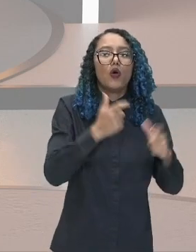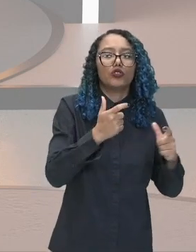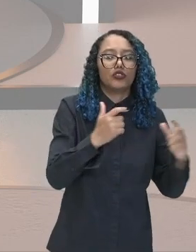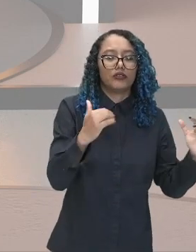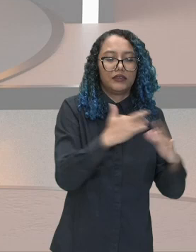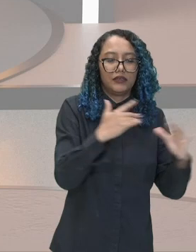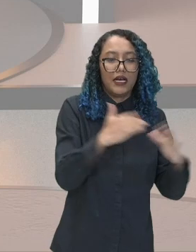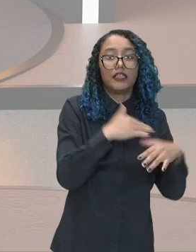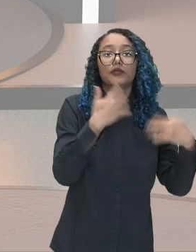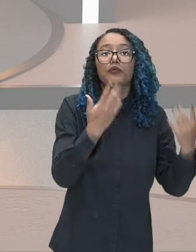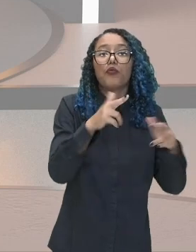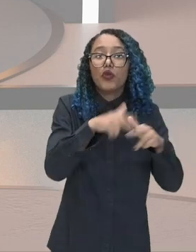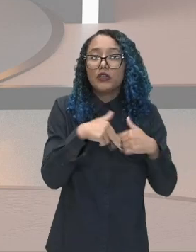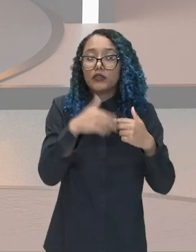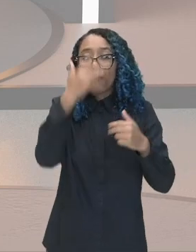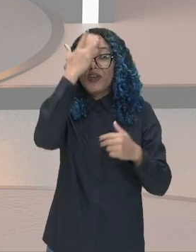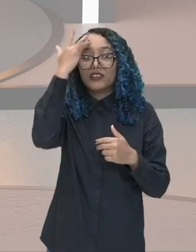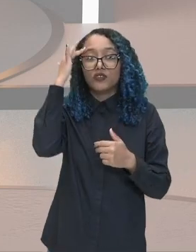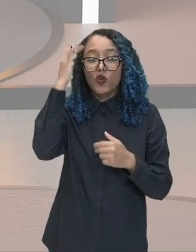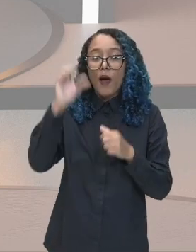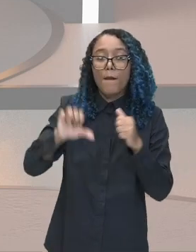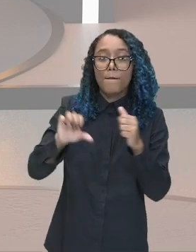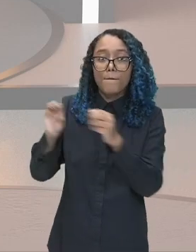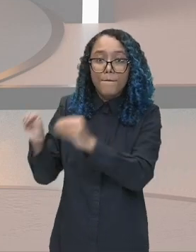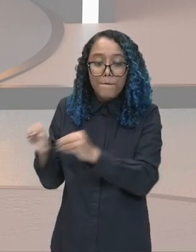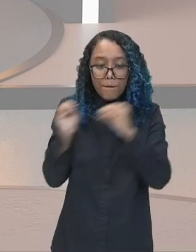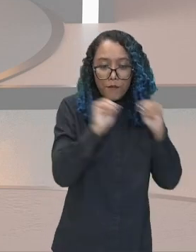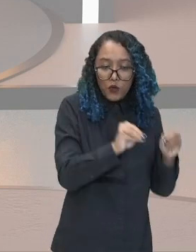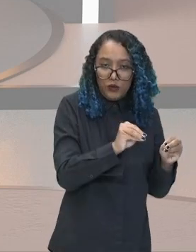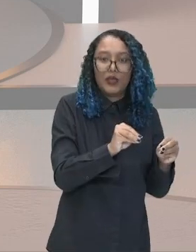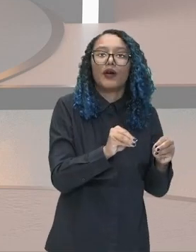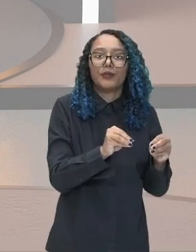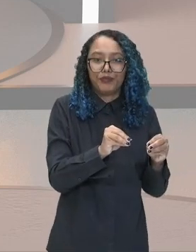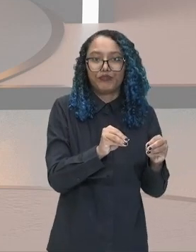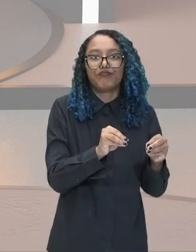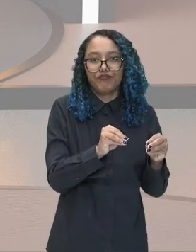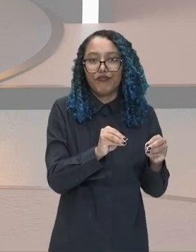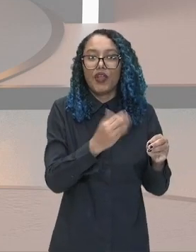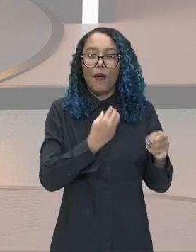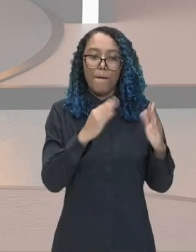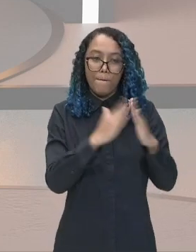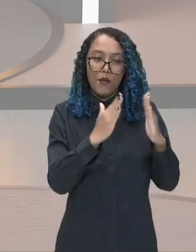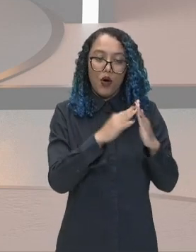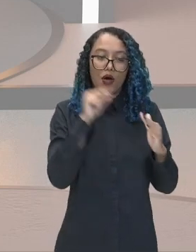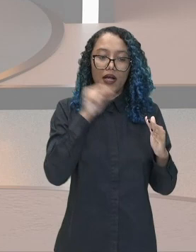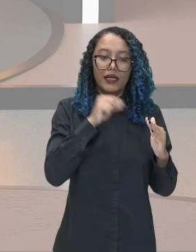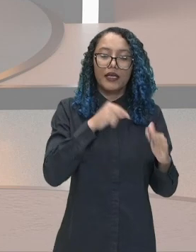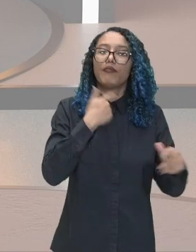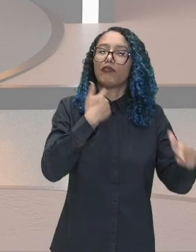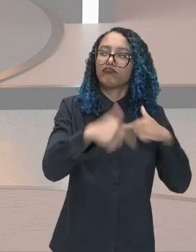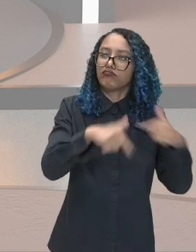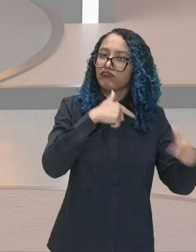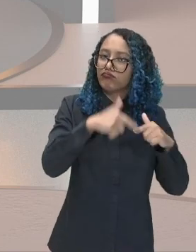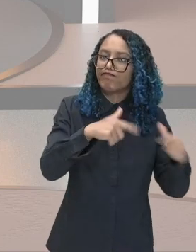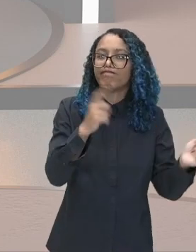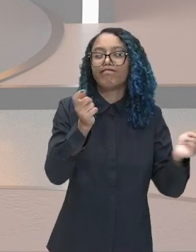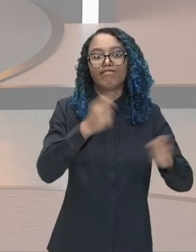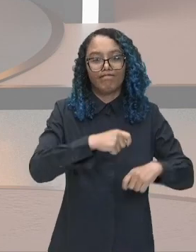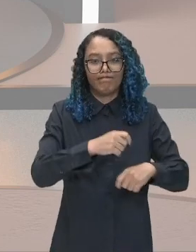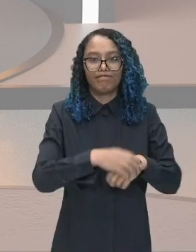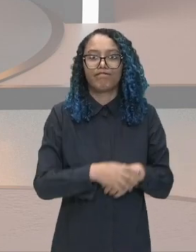para a cidade, não é isso? Elas vão vir para a cidade, vão morar na cidade para trabalhar. Então nós vamos ter aí